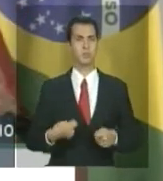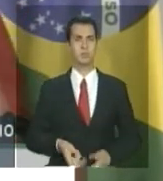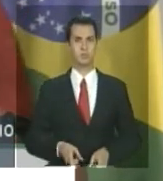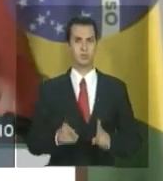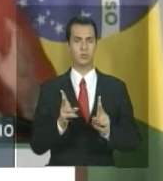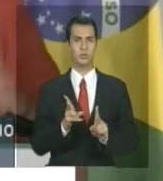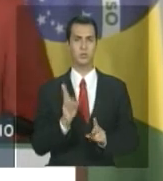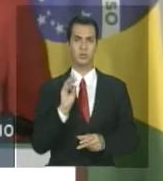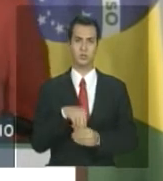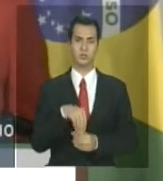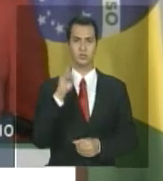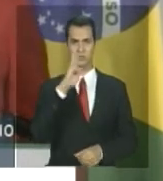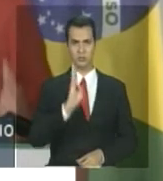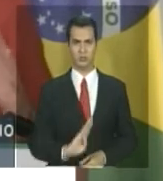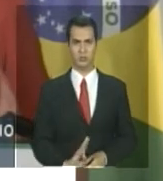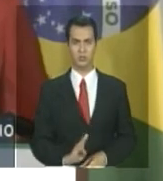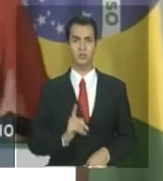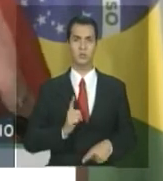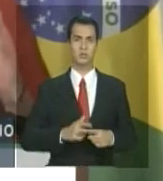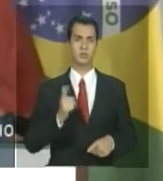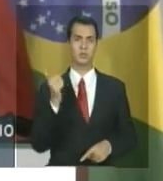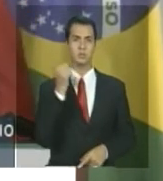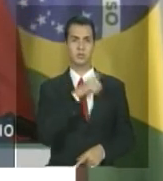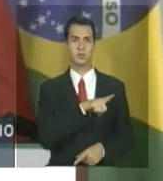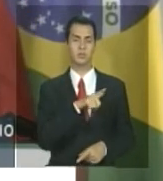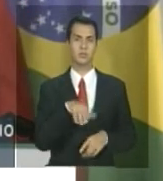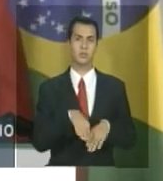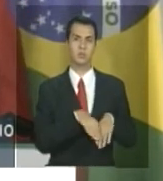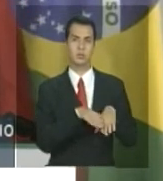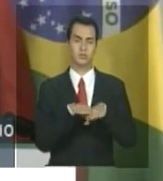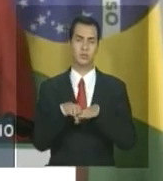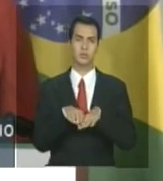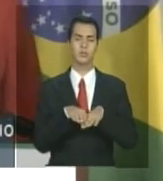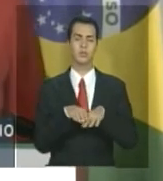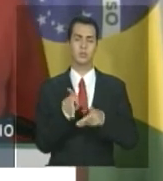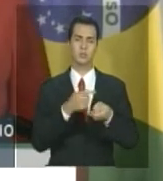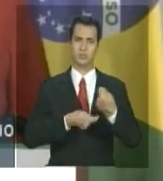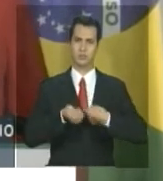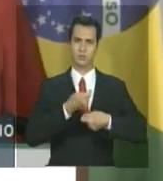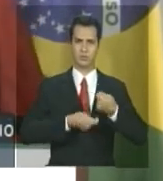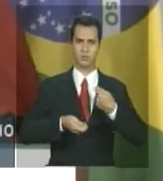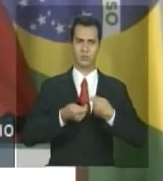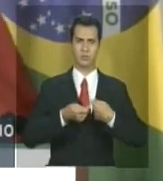para poder garantir um equilíbrio e uma estabilidade econômica.